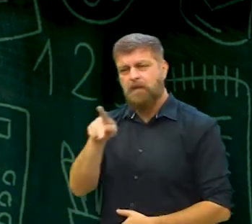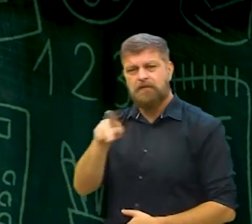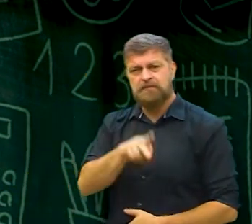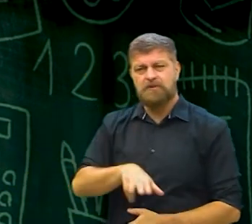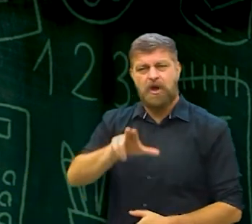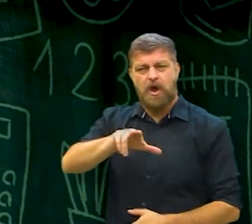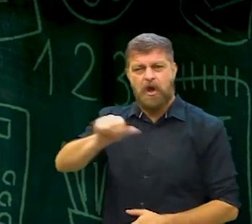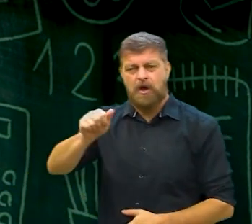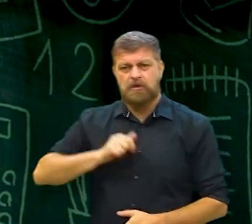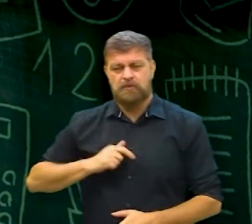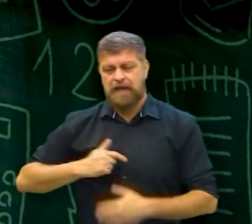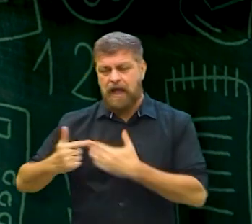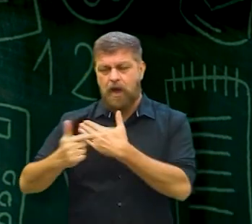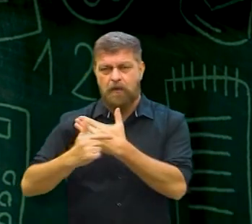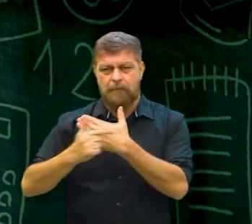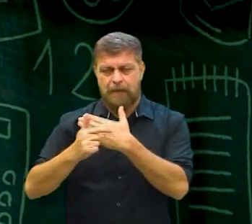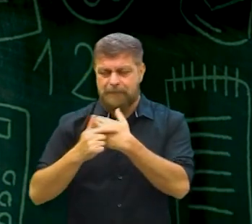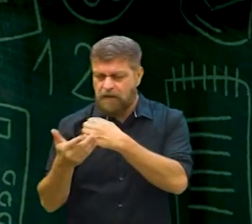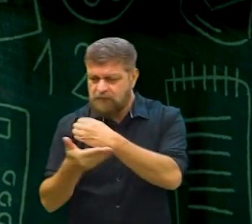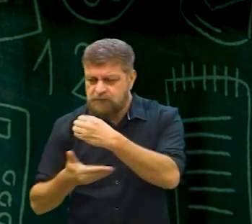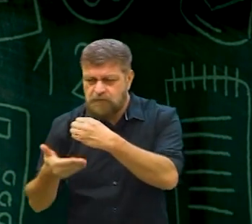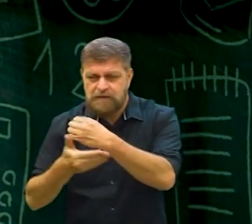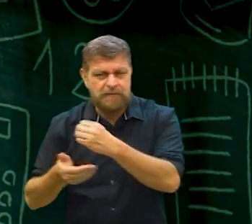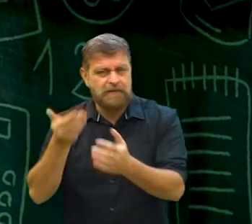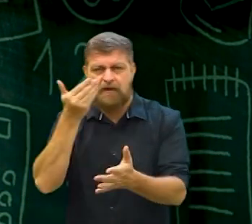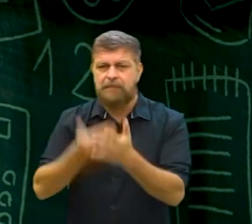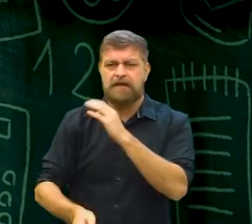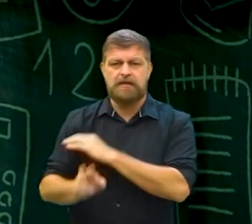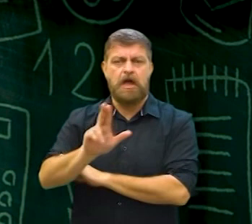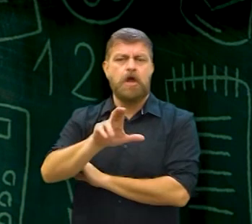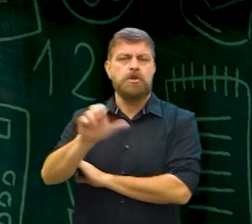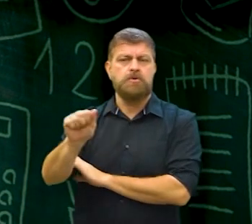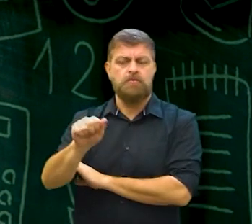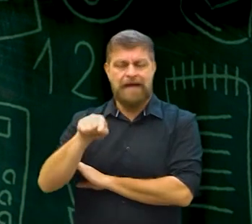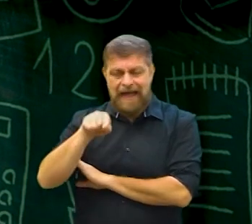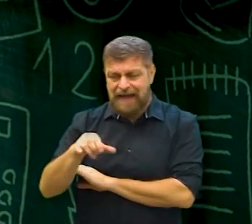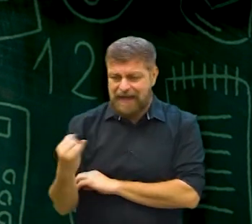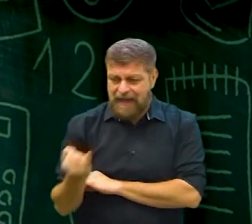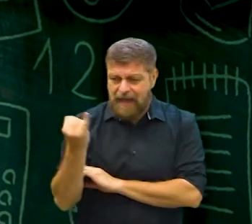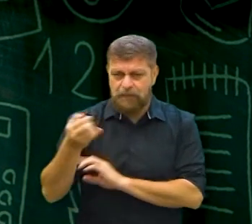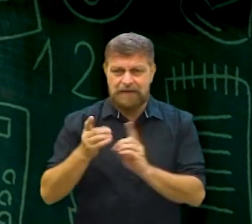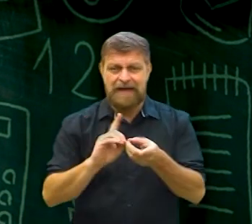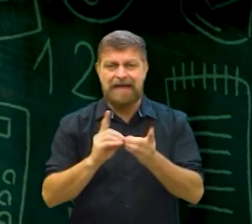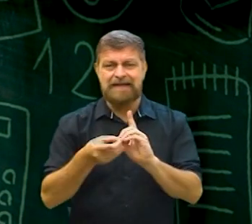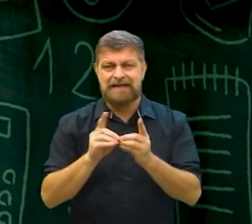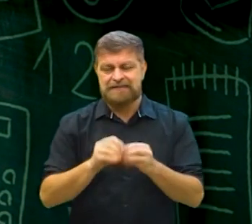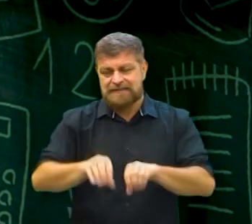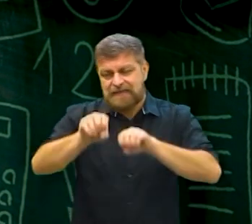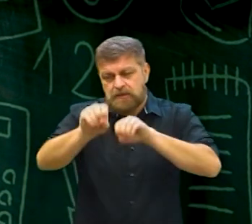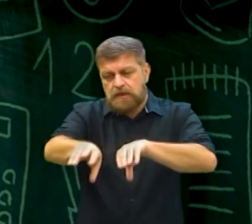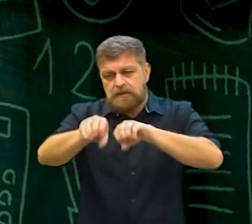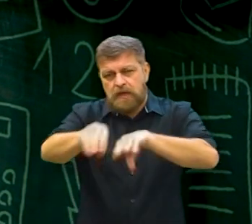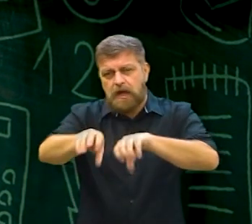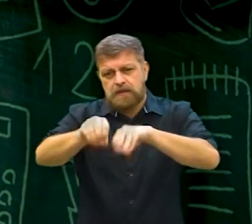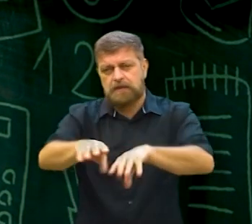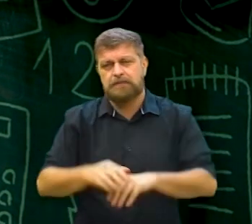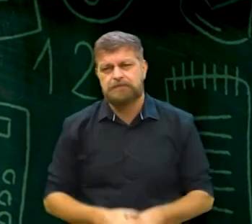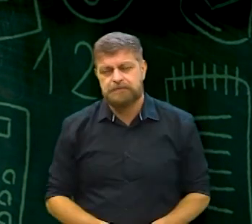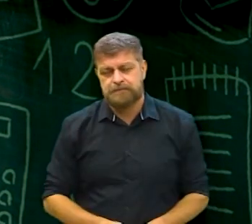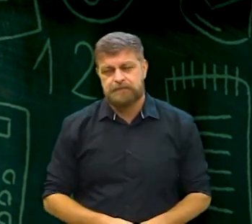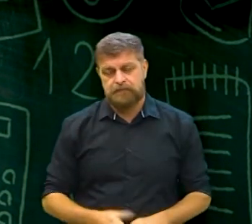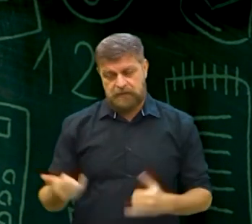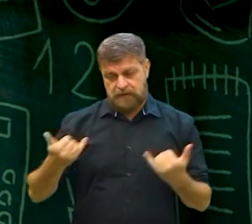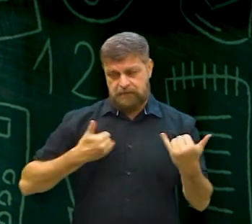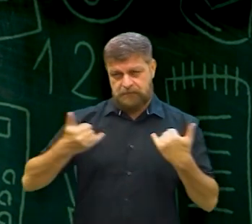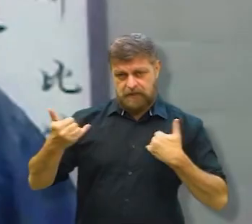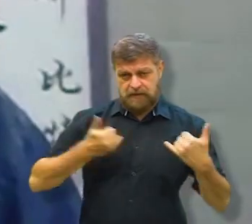professor jamais vai perder um papel fundamental, um papel importante nessa dinâmica de ensino-aprendizagem. Eu